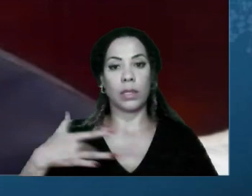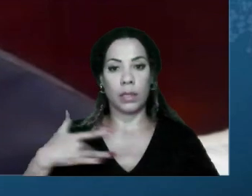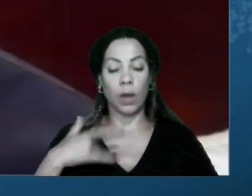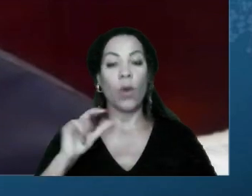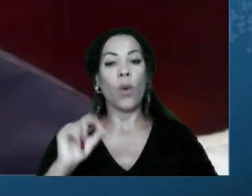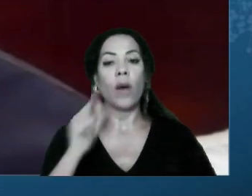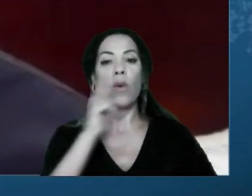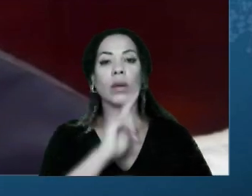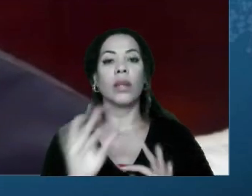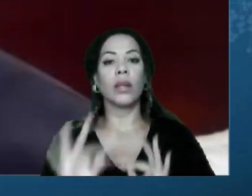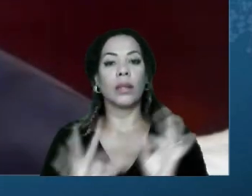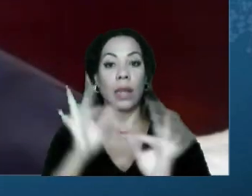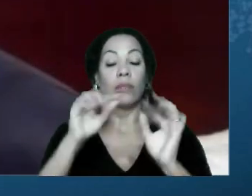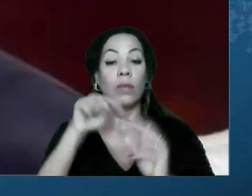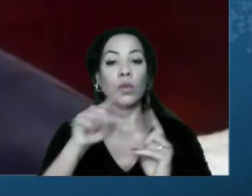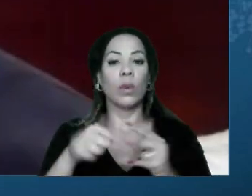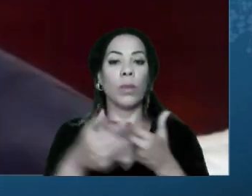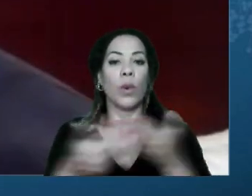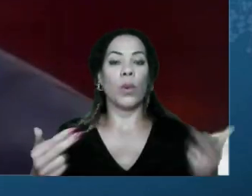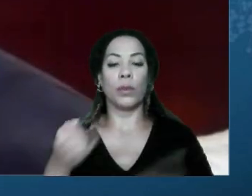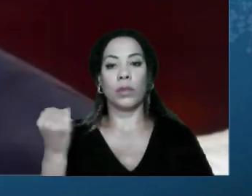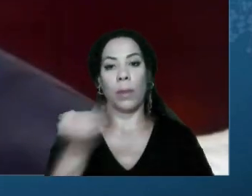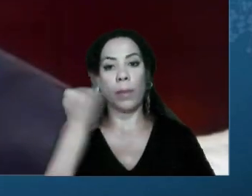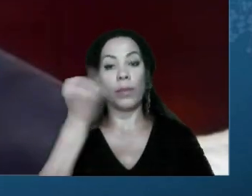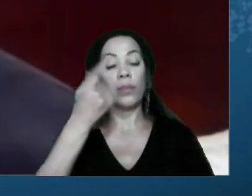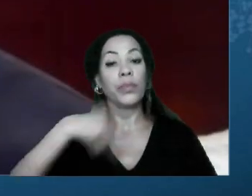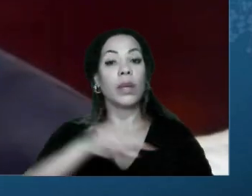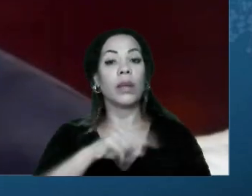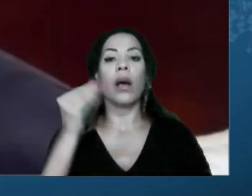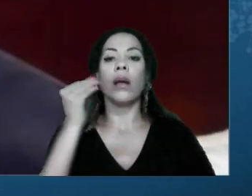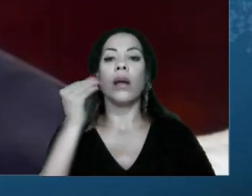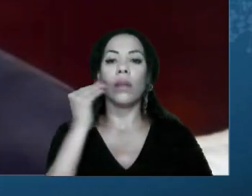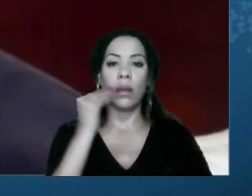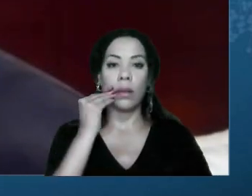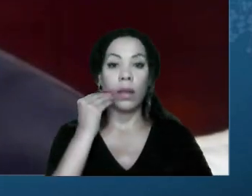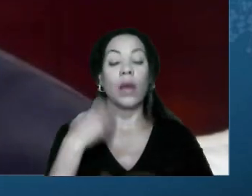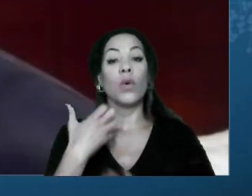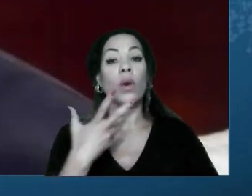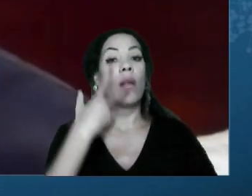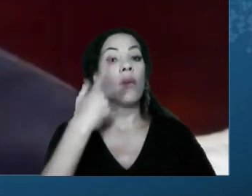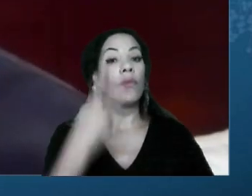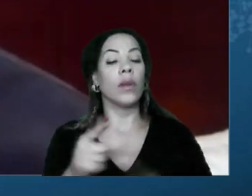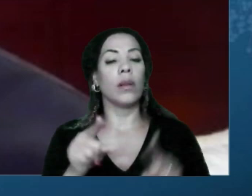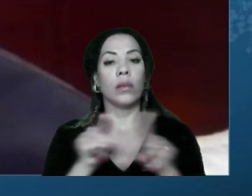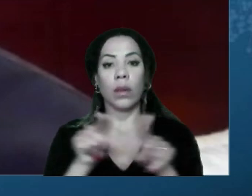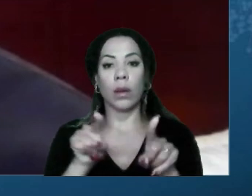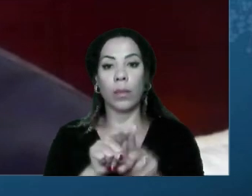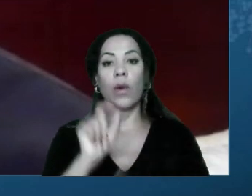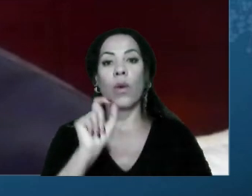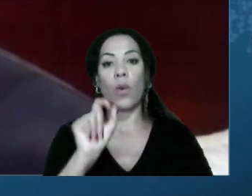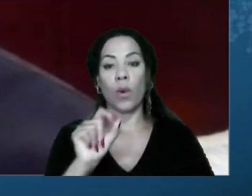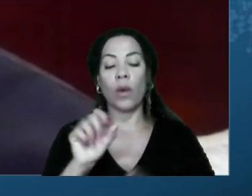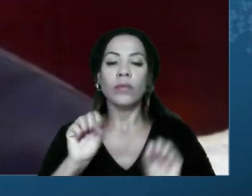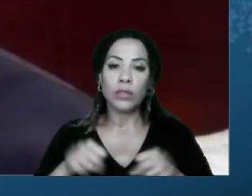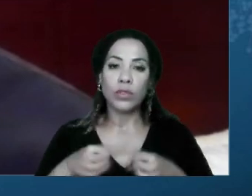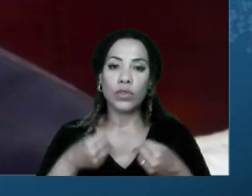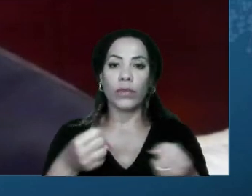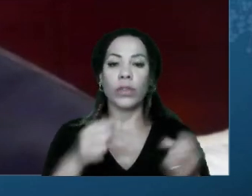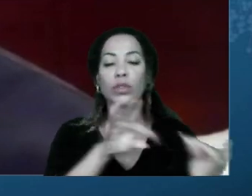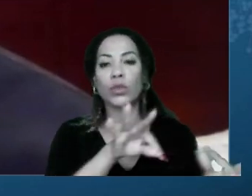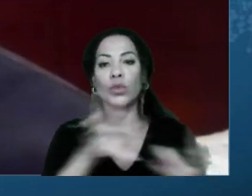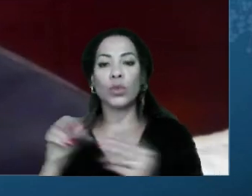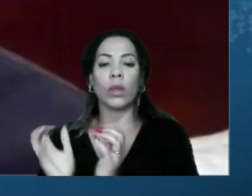tratamentos. Isso é algo importante que estamos tentando desenvolver. Eu gostaria de enfatizar os esforços de todas